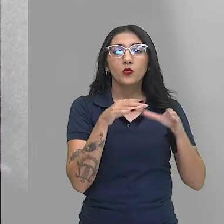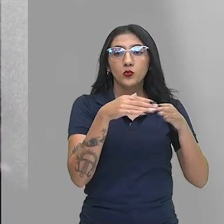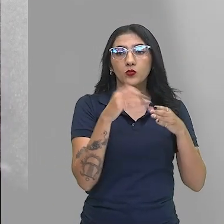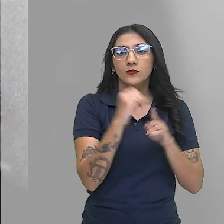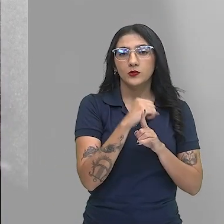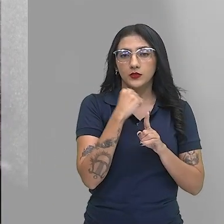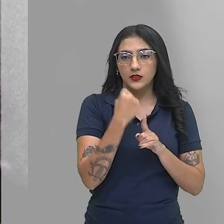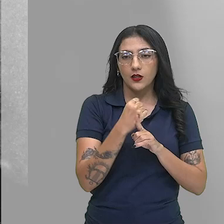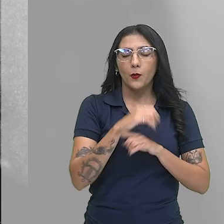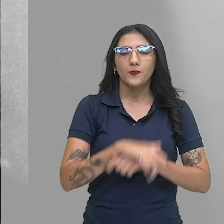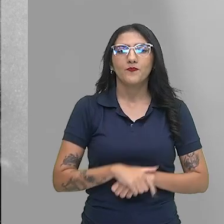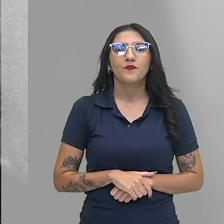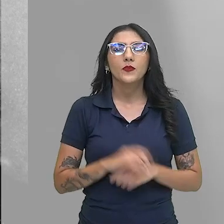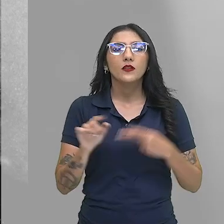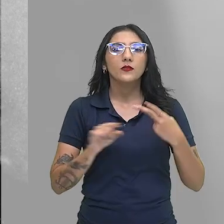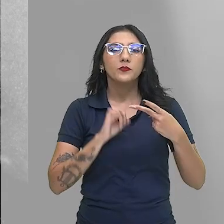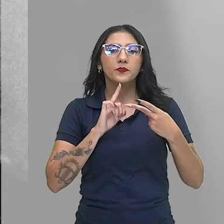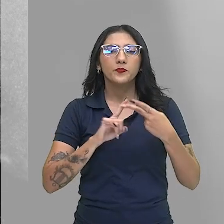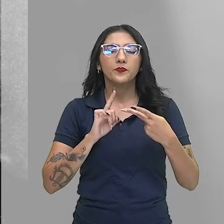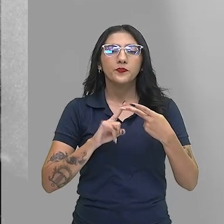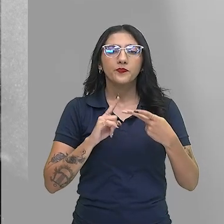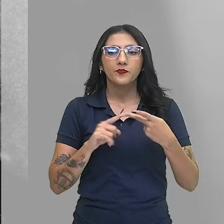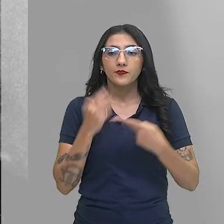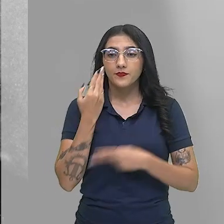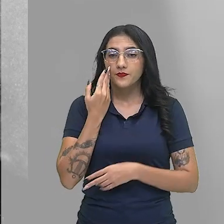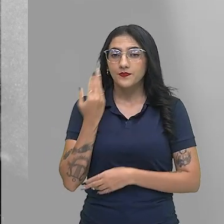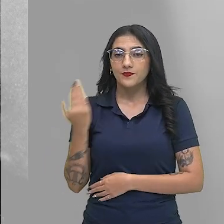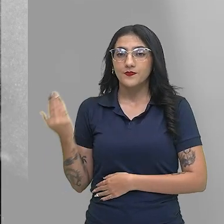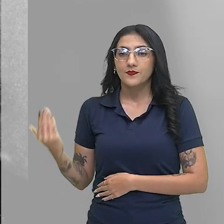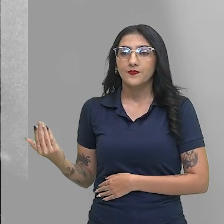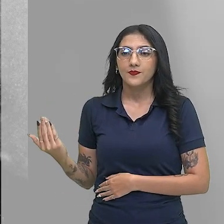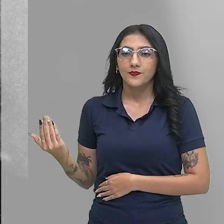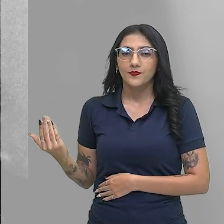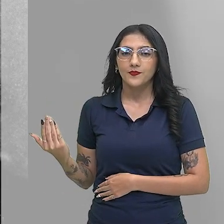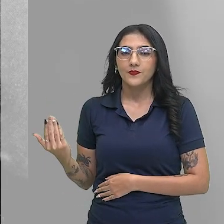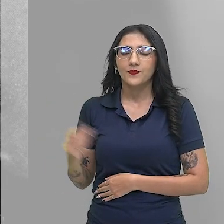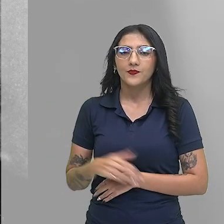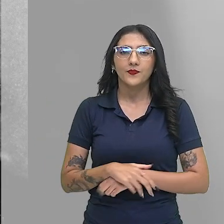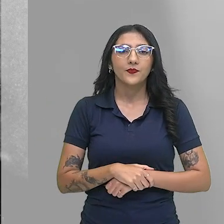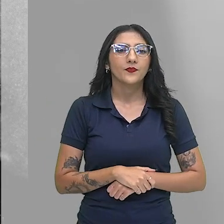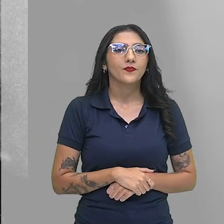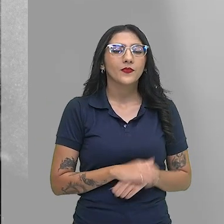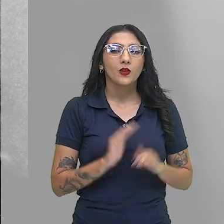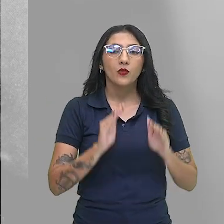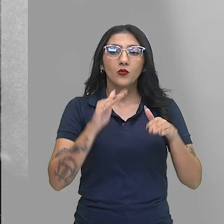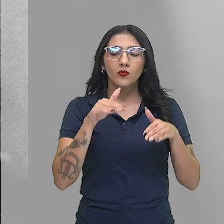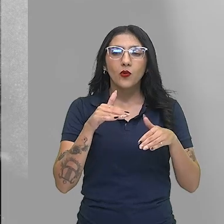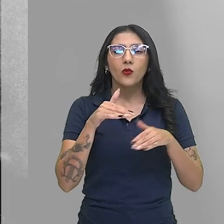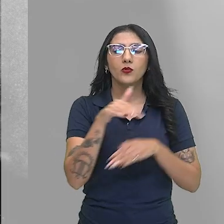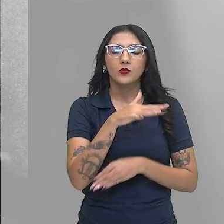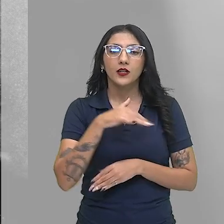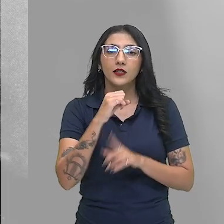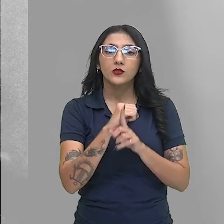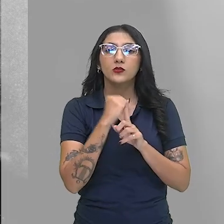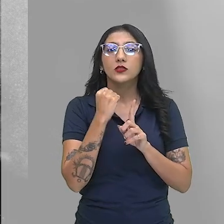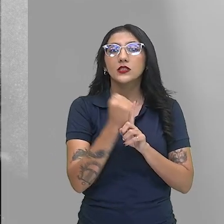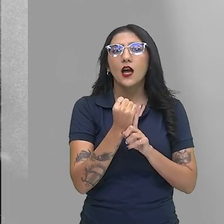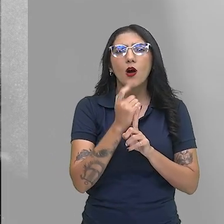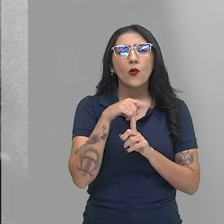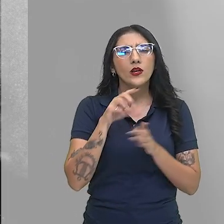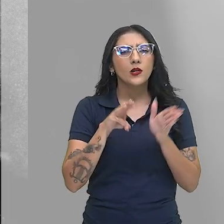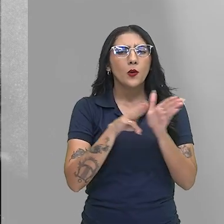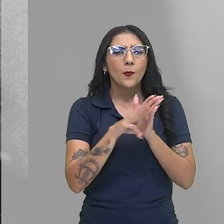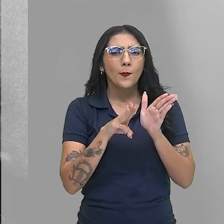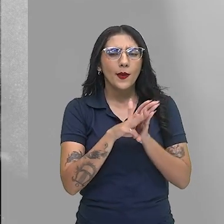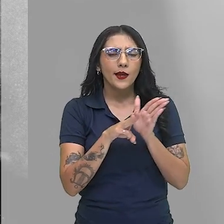nós temos aí o Durkheim, que é o fato social, o objeto de estudo dele, que o método dele é o método explicativo,